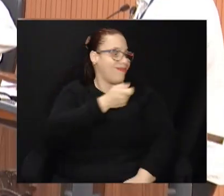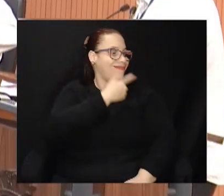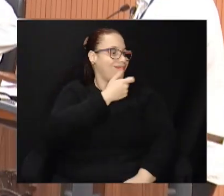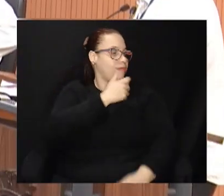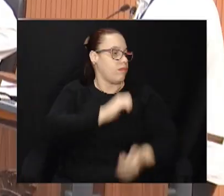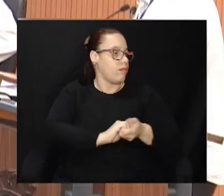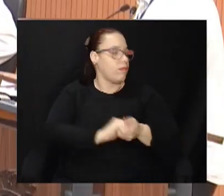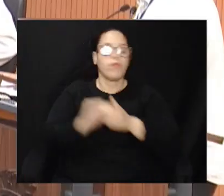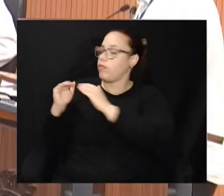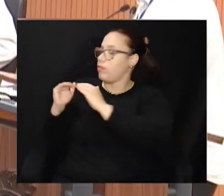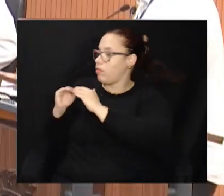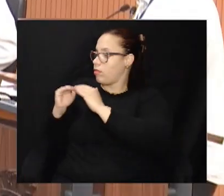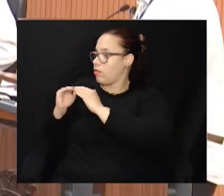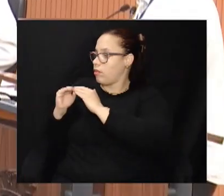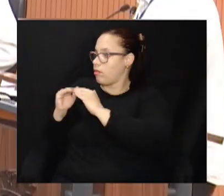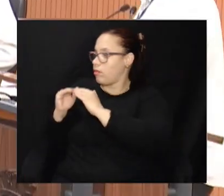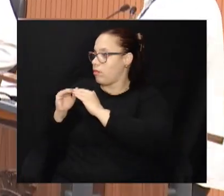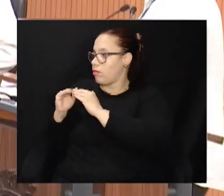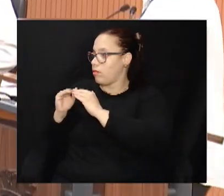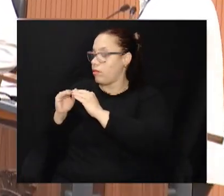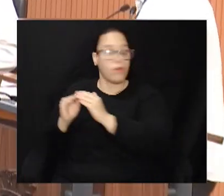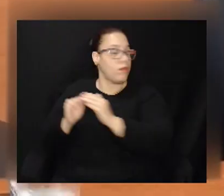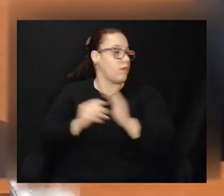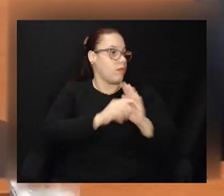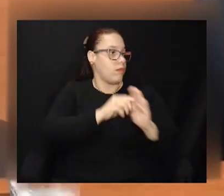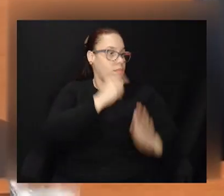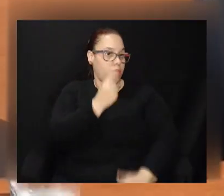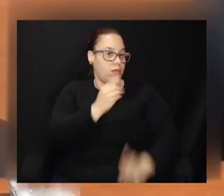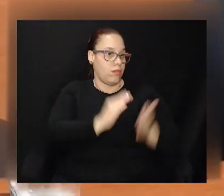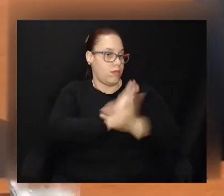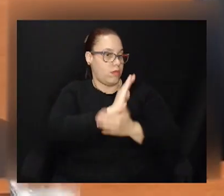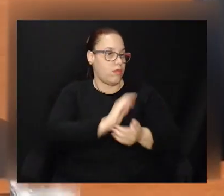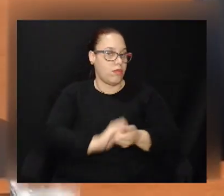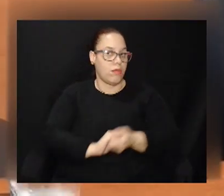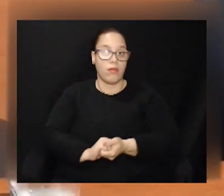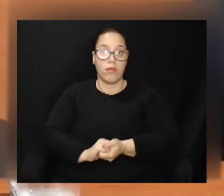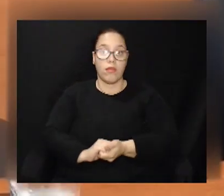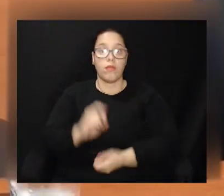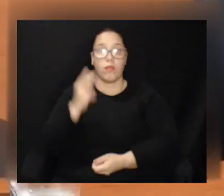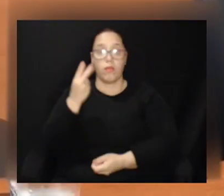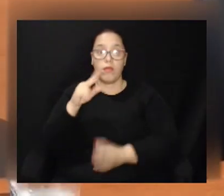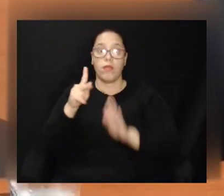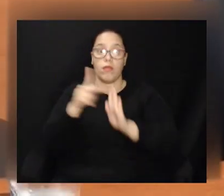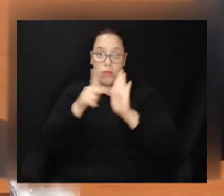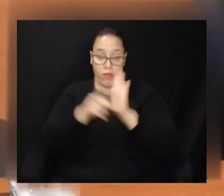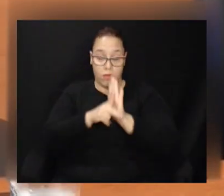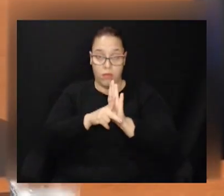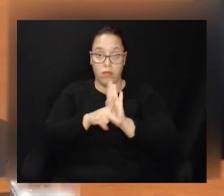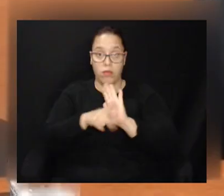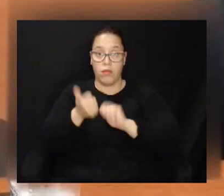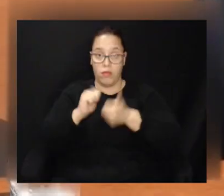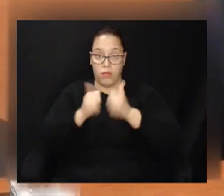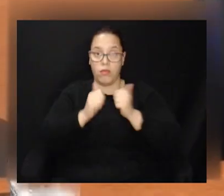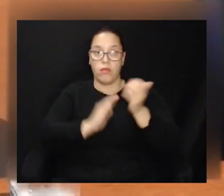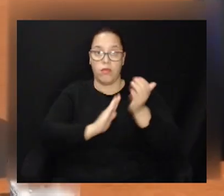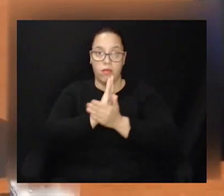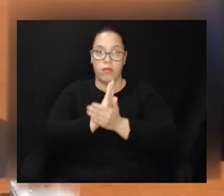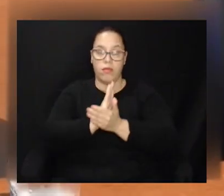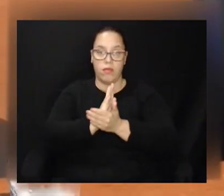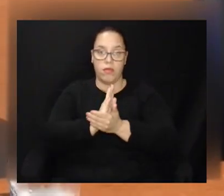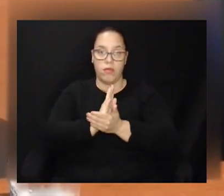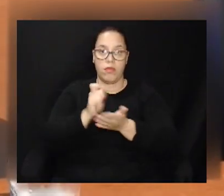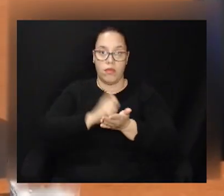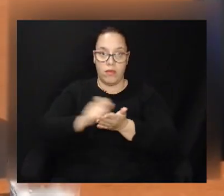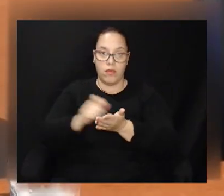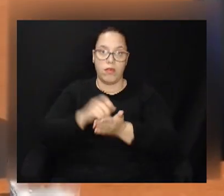Favorável. Então, o item 1 está aprovado. O segundo projeto analisado e aprovado foi o de autoria da